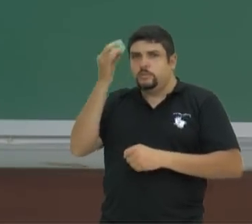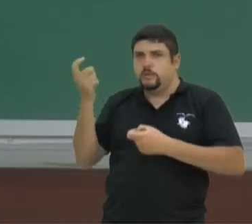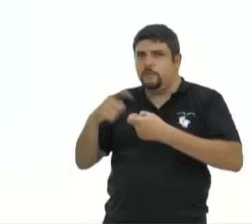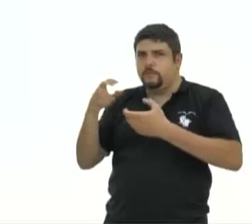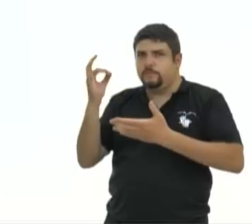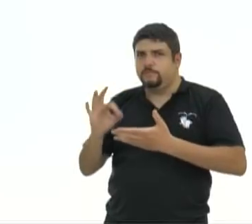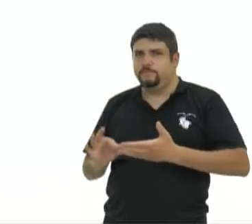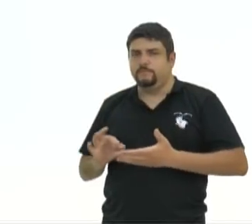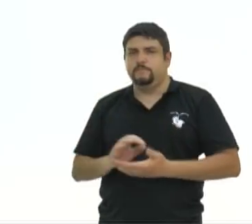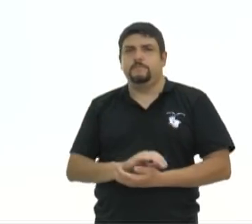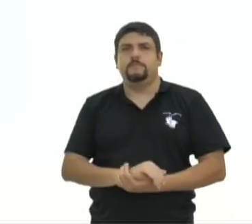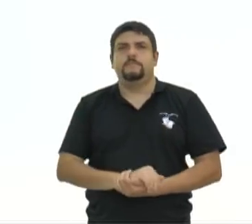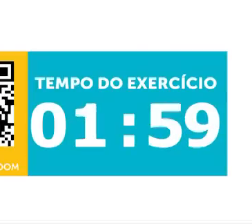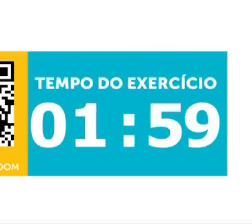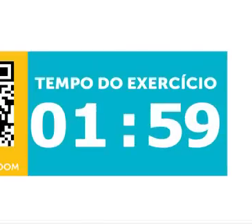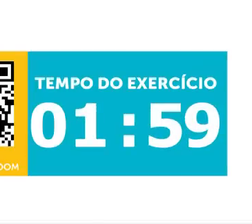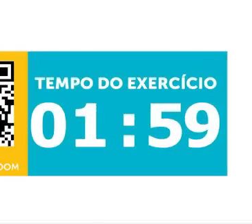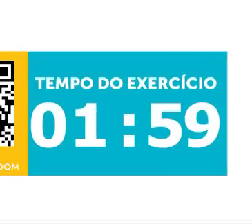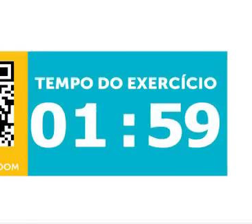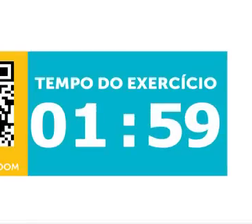volta com a resposta.